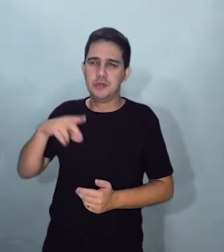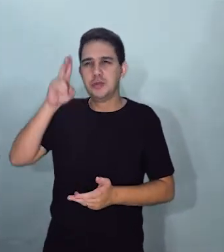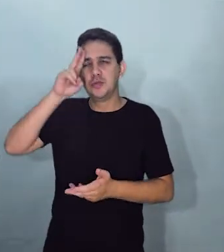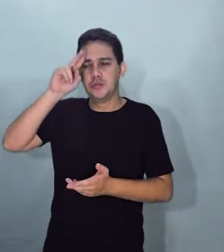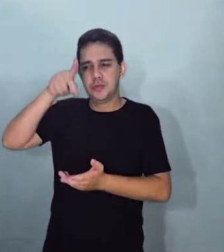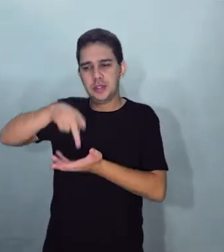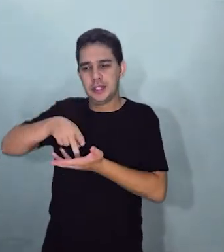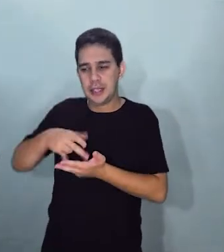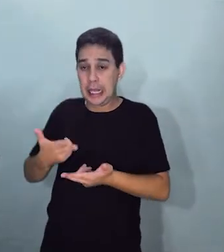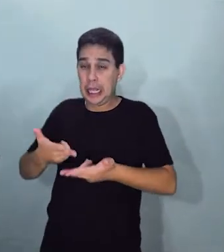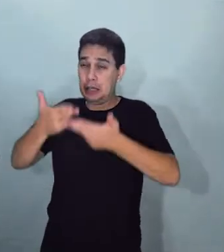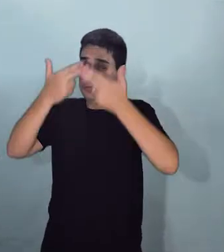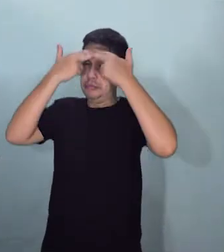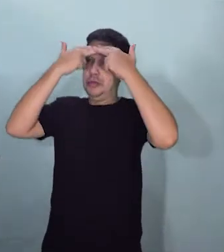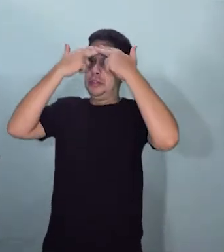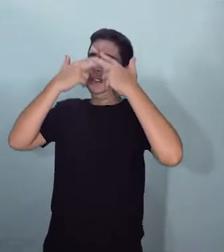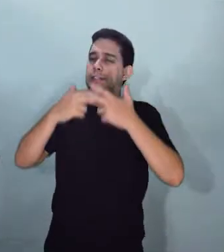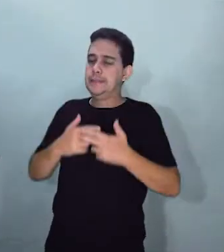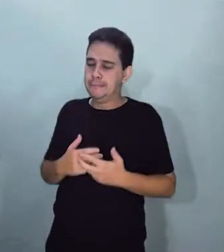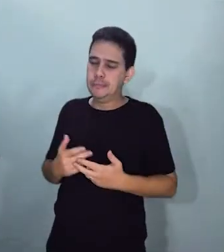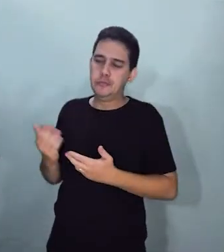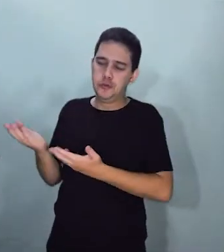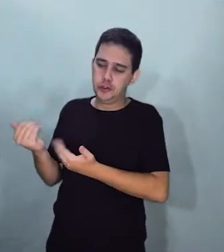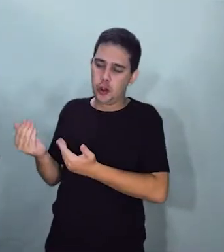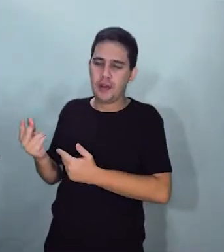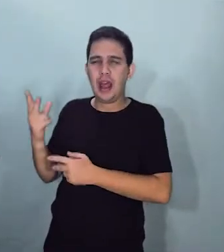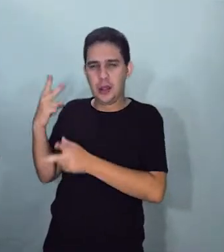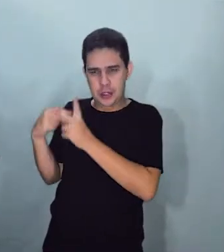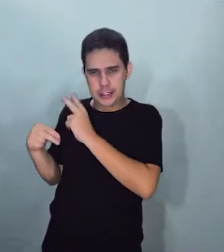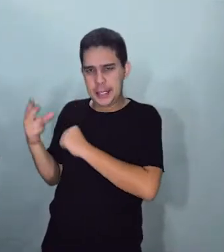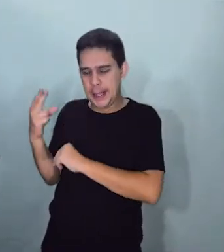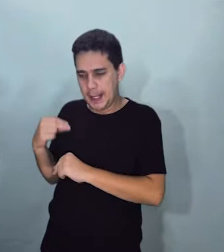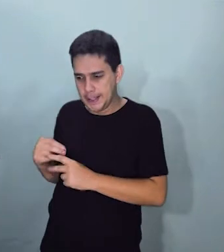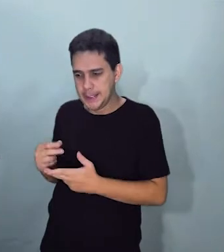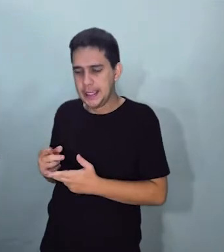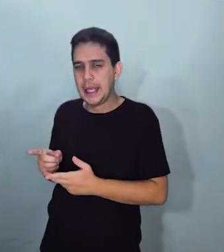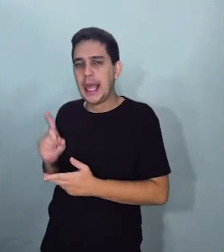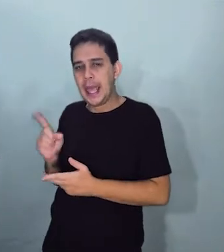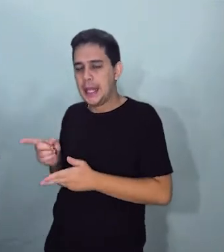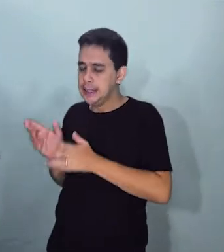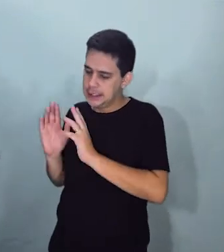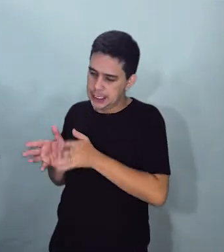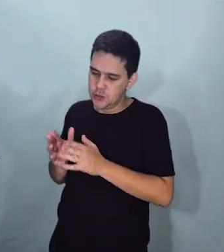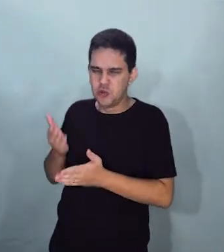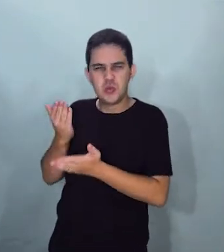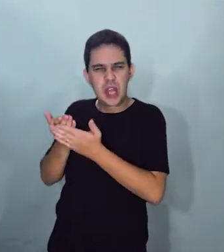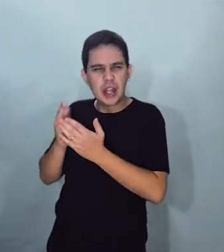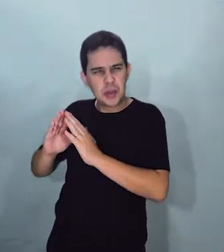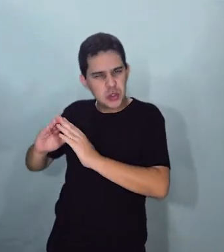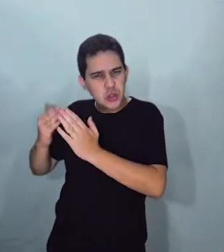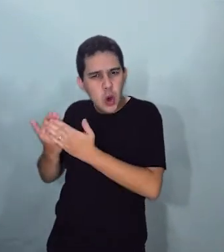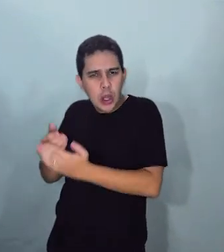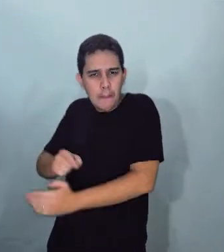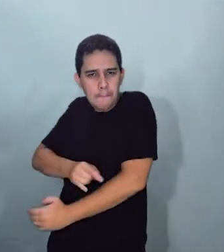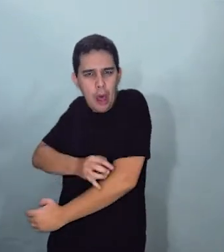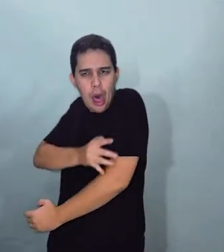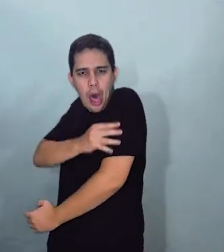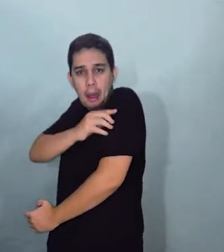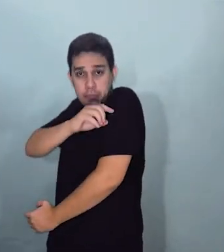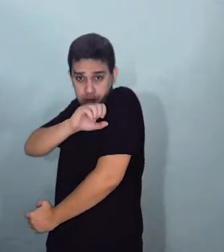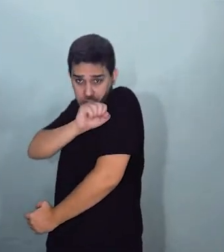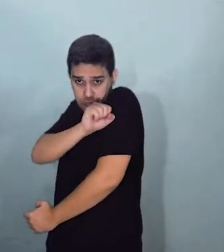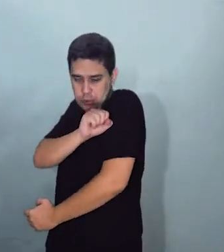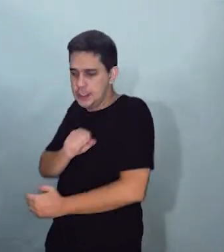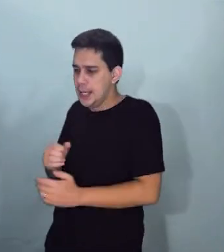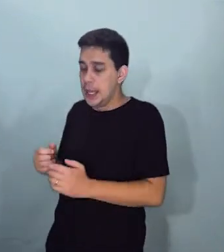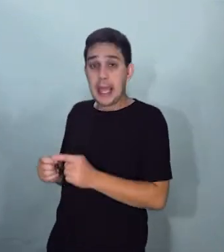era um adolescente, ele tinha estudado na educação infantil numa escola municipal, ele não tinha o